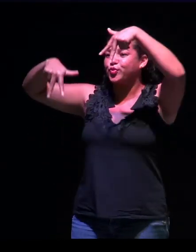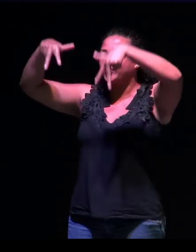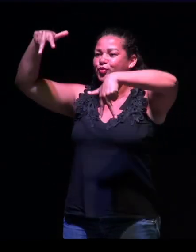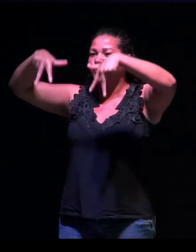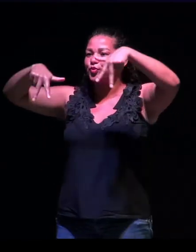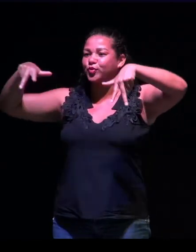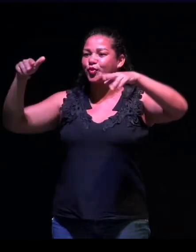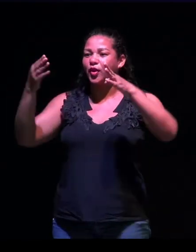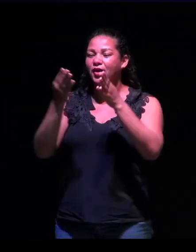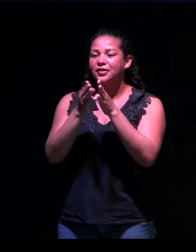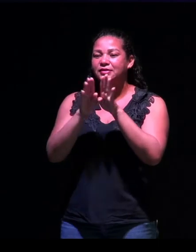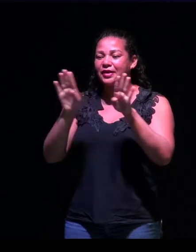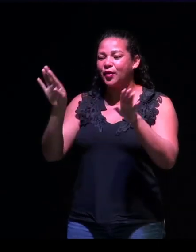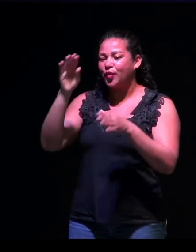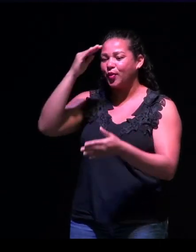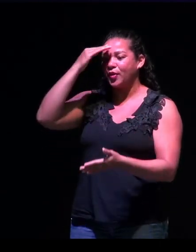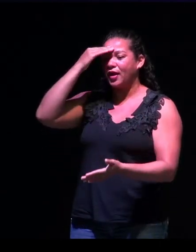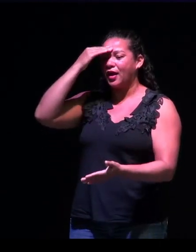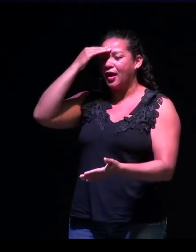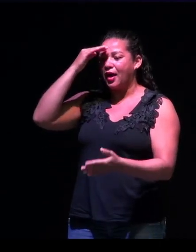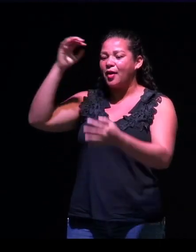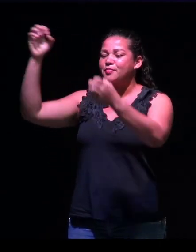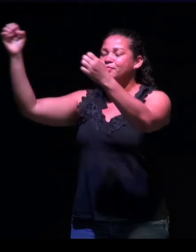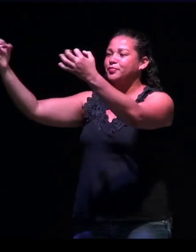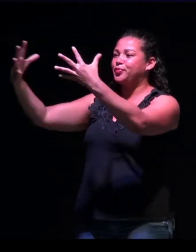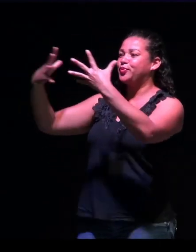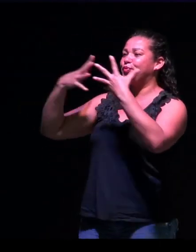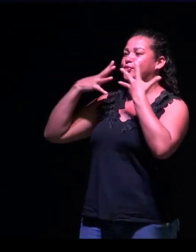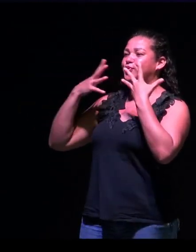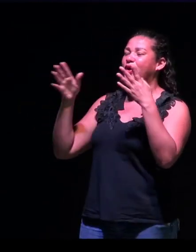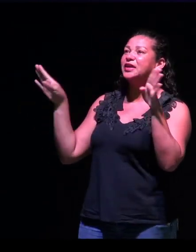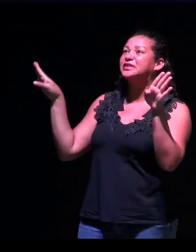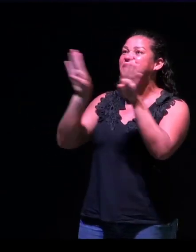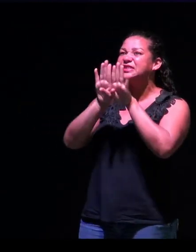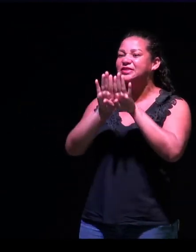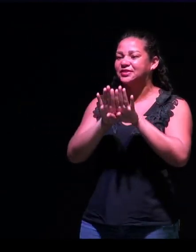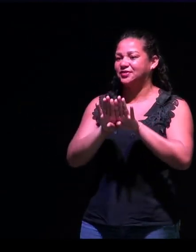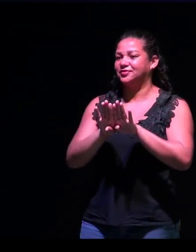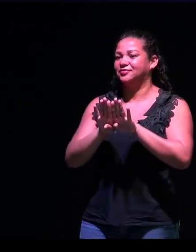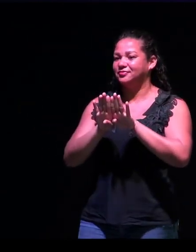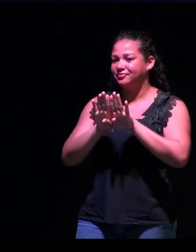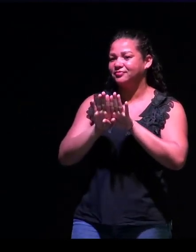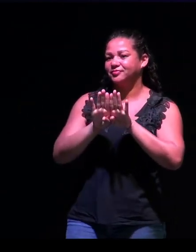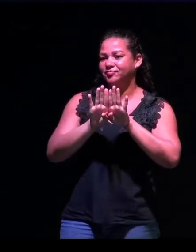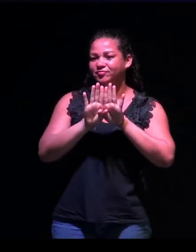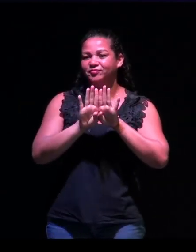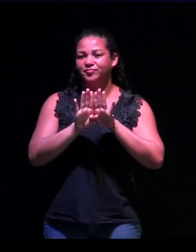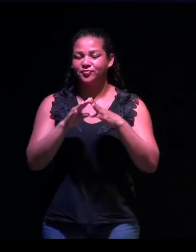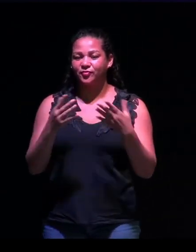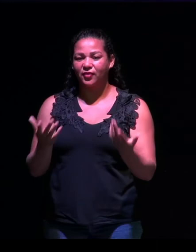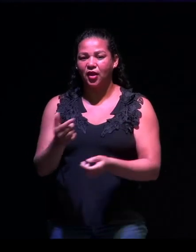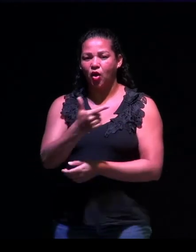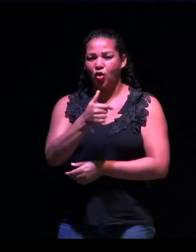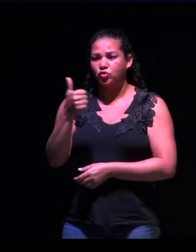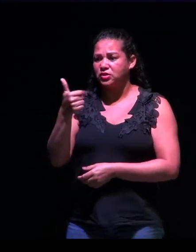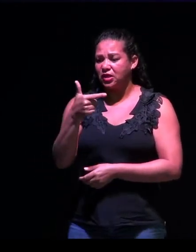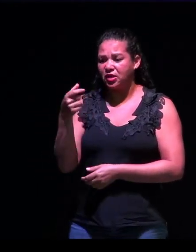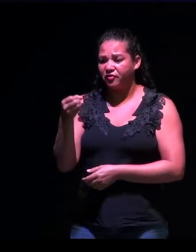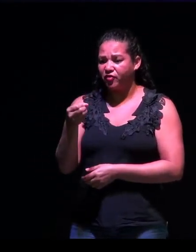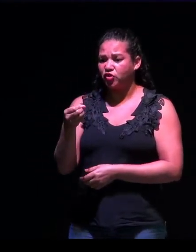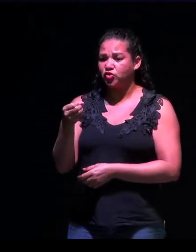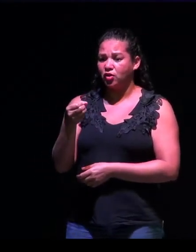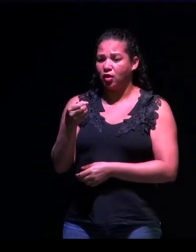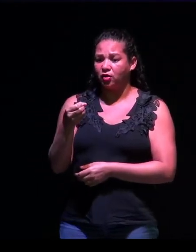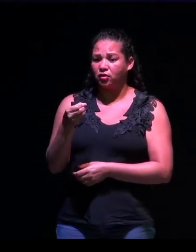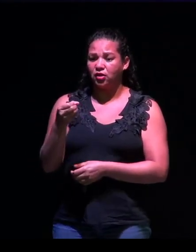da graça fechou, não é mais de graça, igual no tempo do dilúvio, que Deus mandou Noé avisar. Noé avisou por 120 anos, vai ter um dilúvio, vai